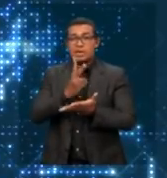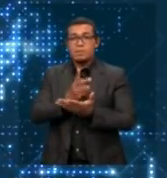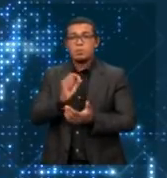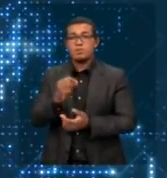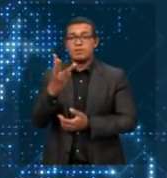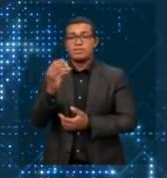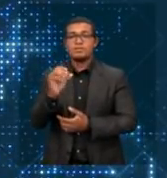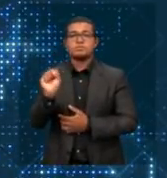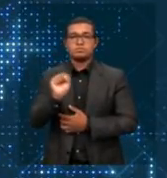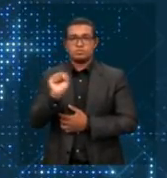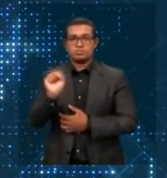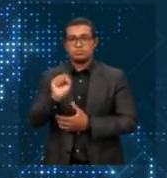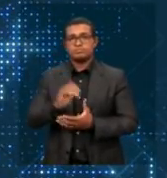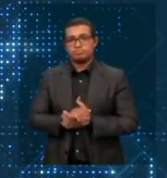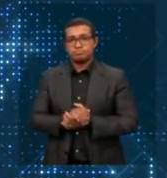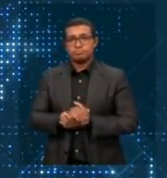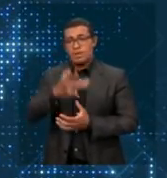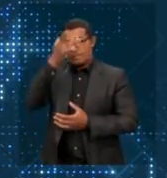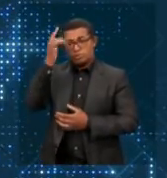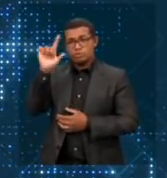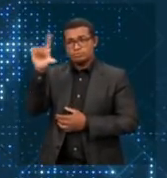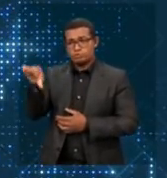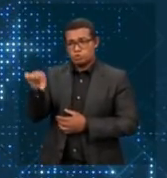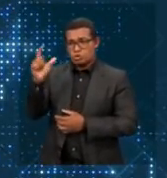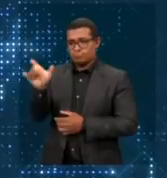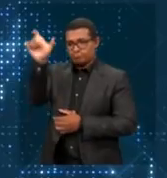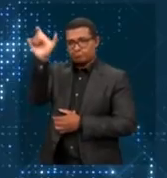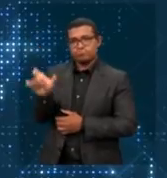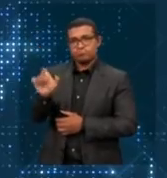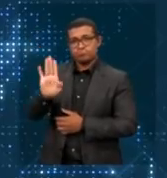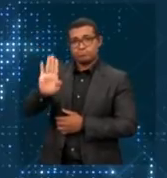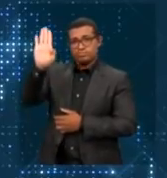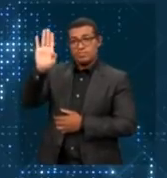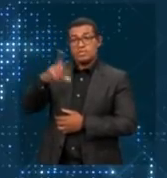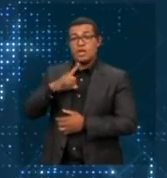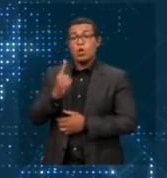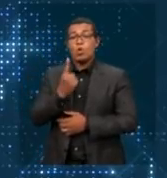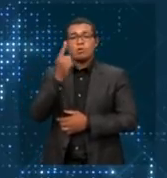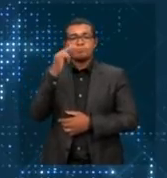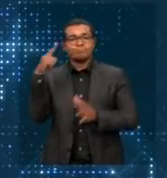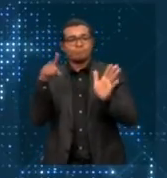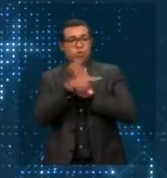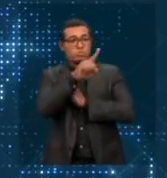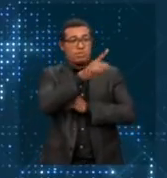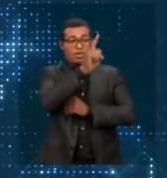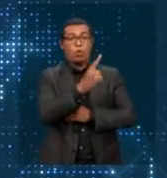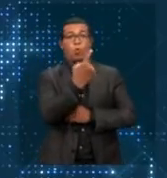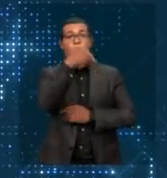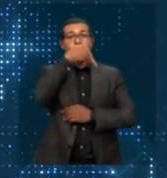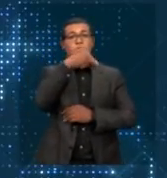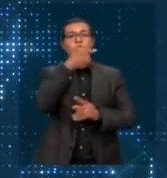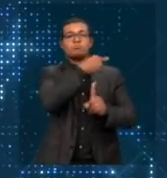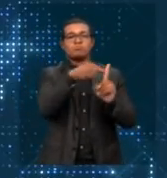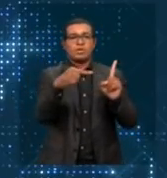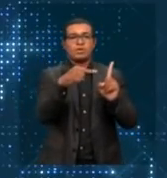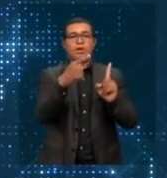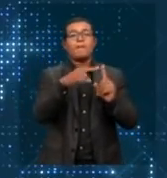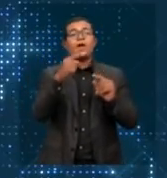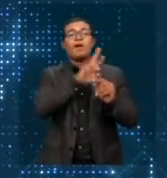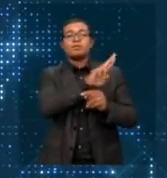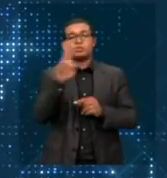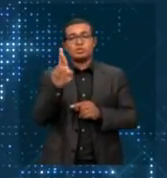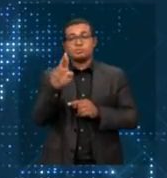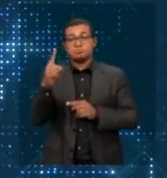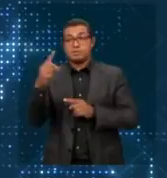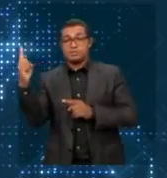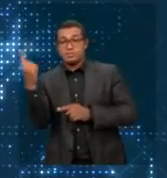segundos o escolhido terá um minuto e meio para resposta quem perguntou terá um minuto para réplica e